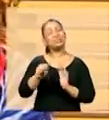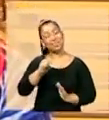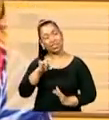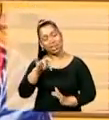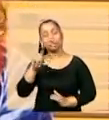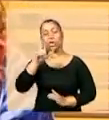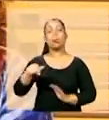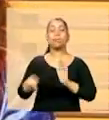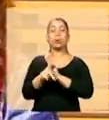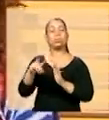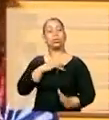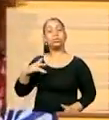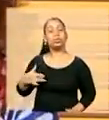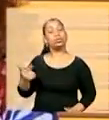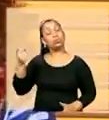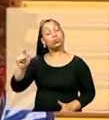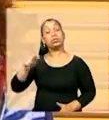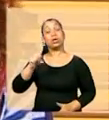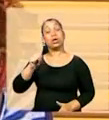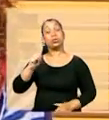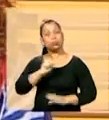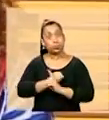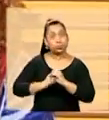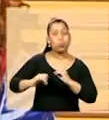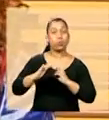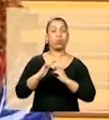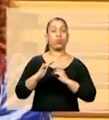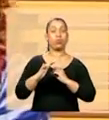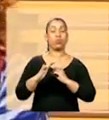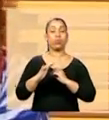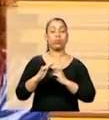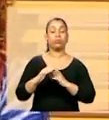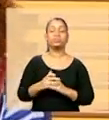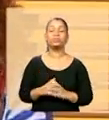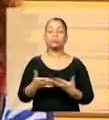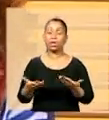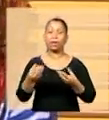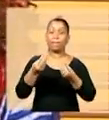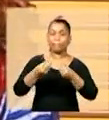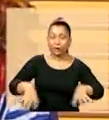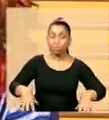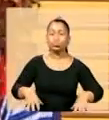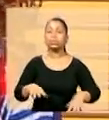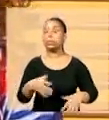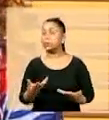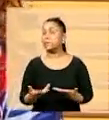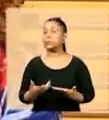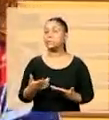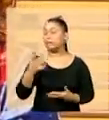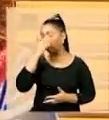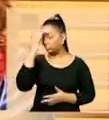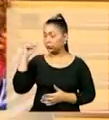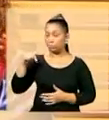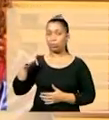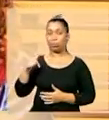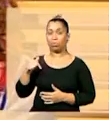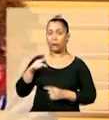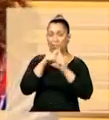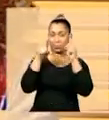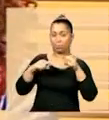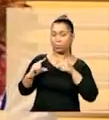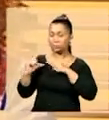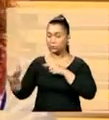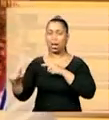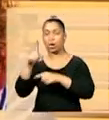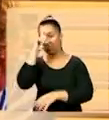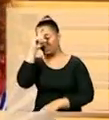é da saúde e a CAT é um instrumento da Previdência Social. E existem prejuízos, caso o trabalhador saia de